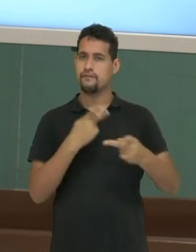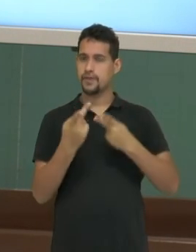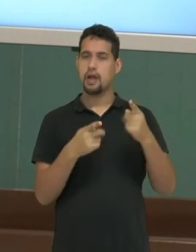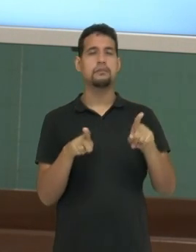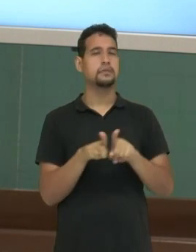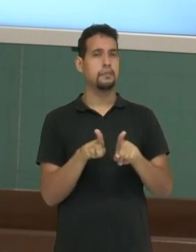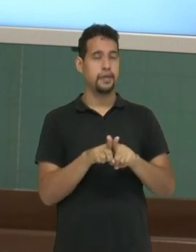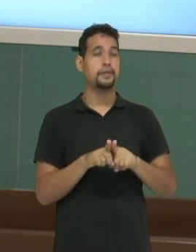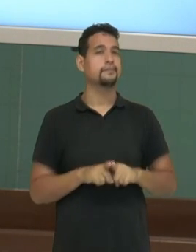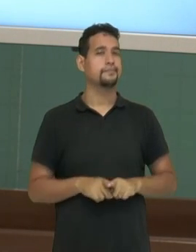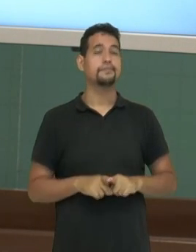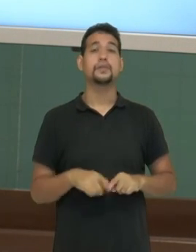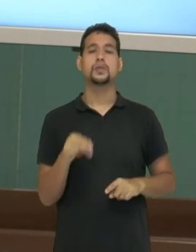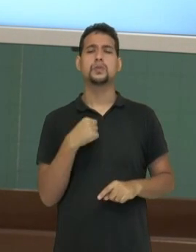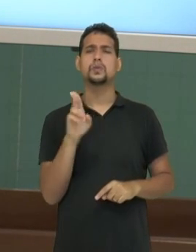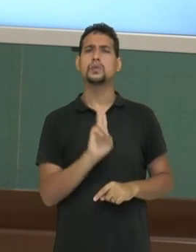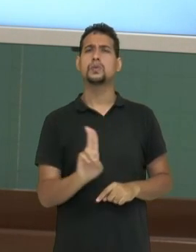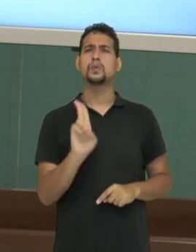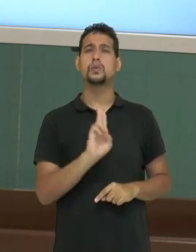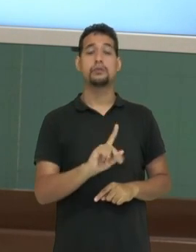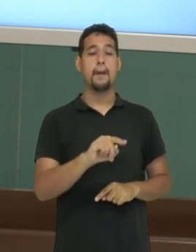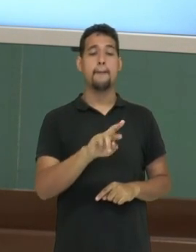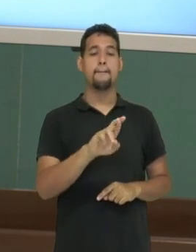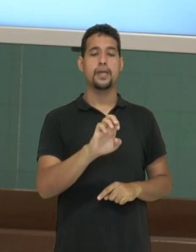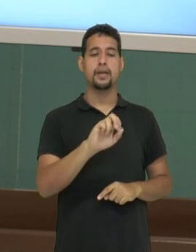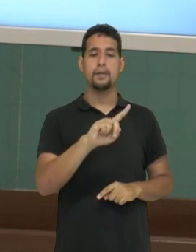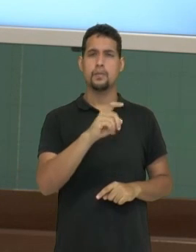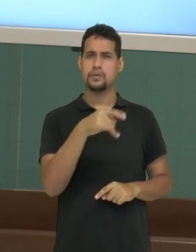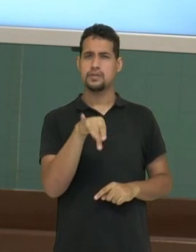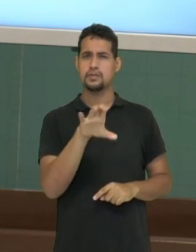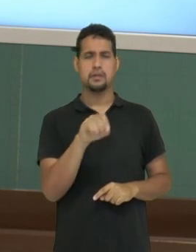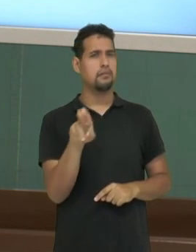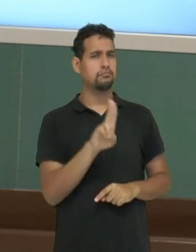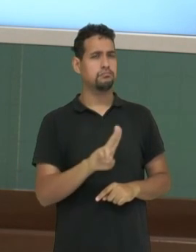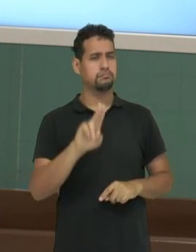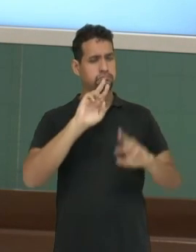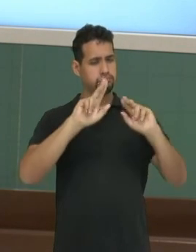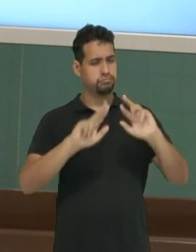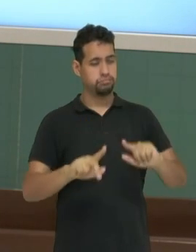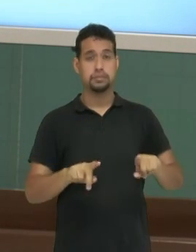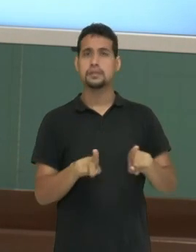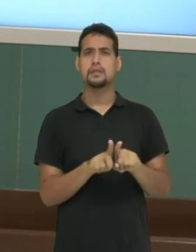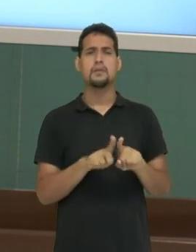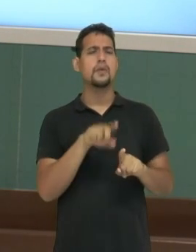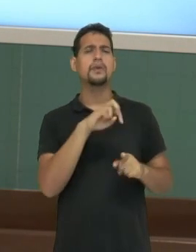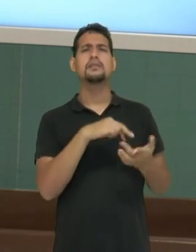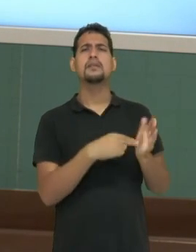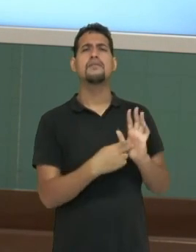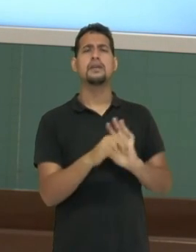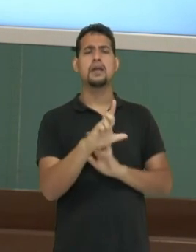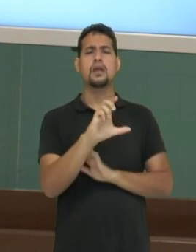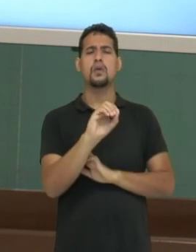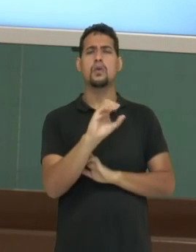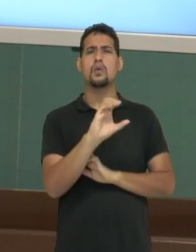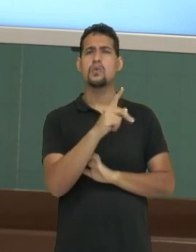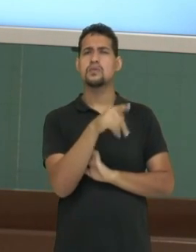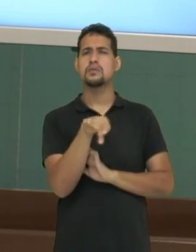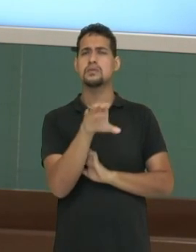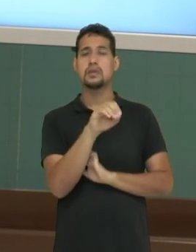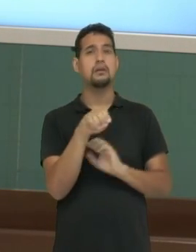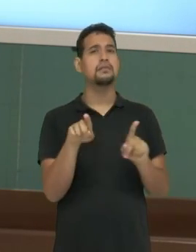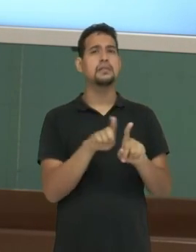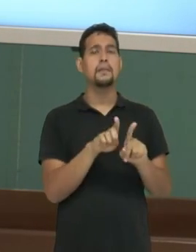adverbiais, uso das preposições nas expressões adverbiais, o que são locuções adverbiais e